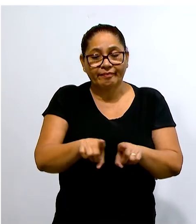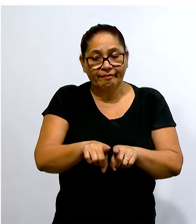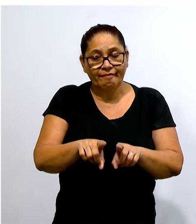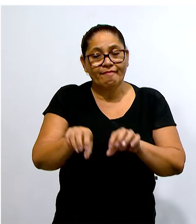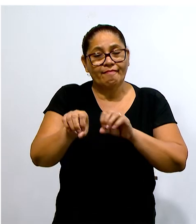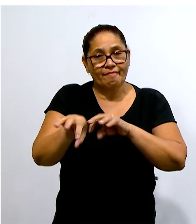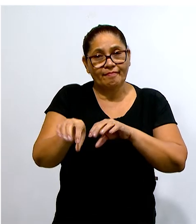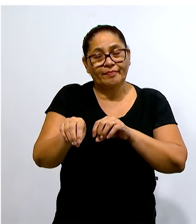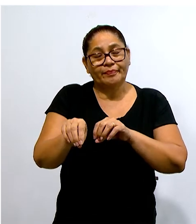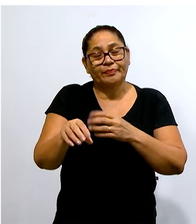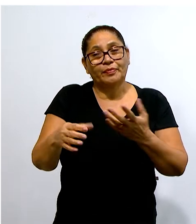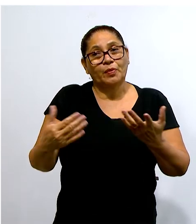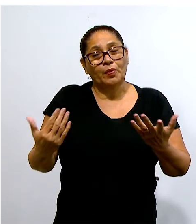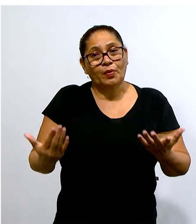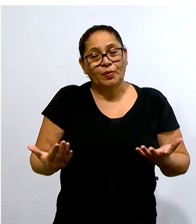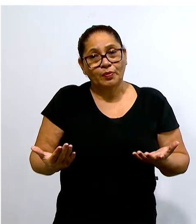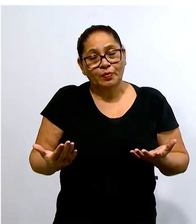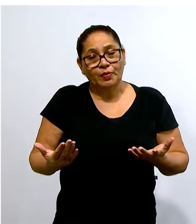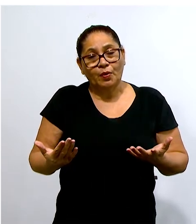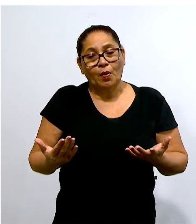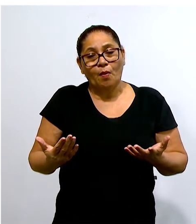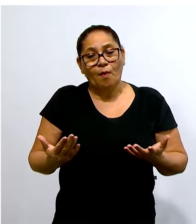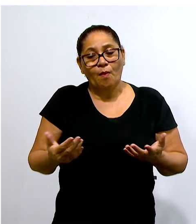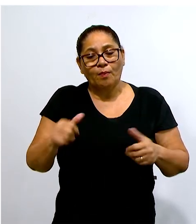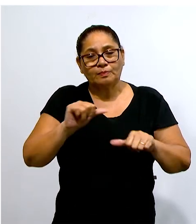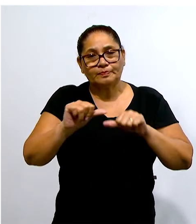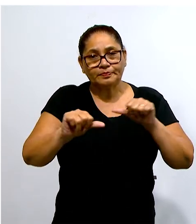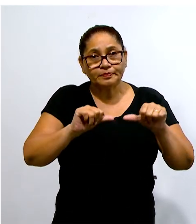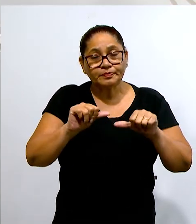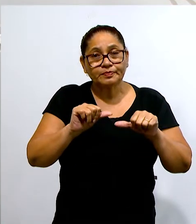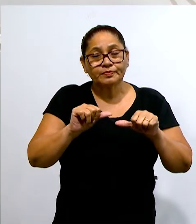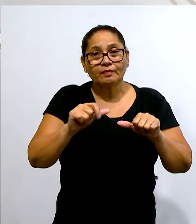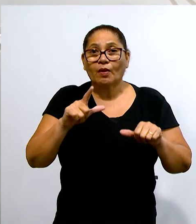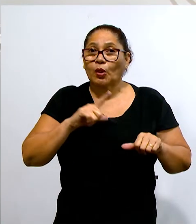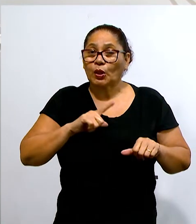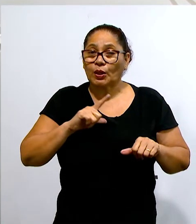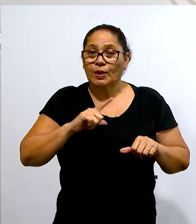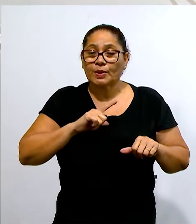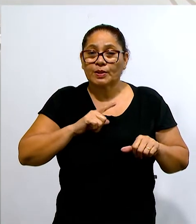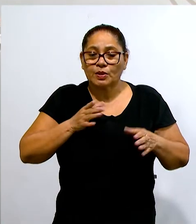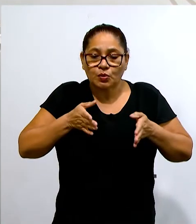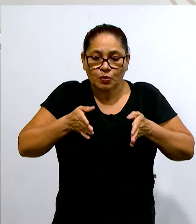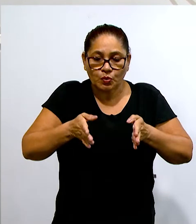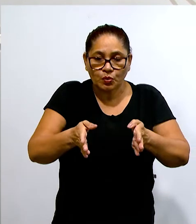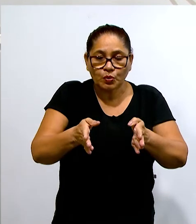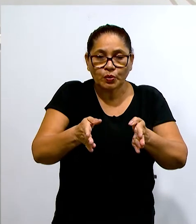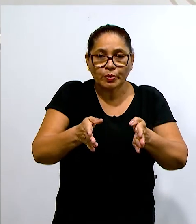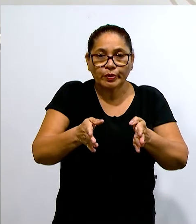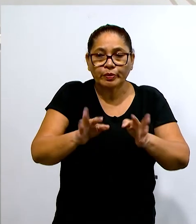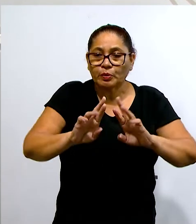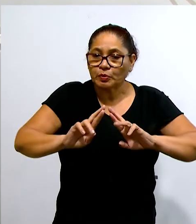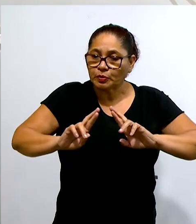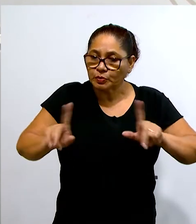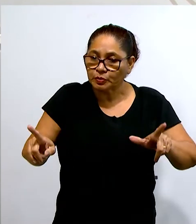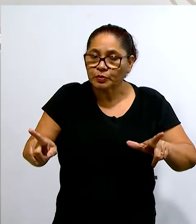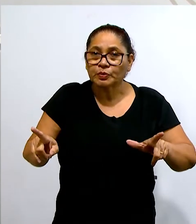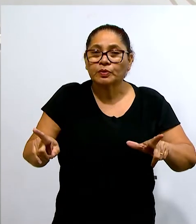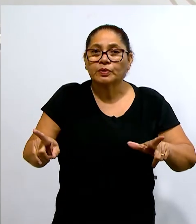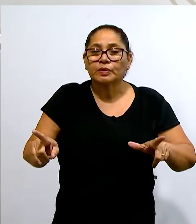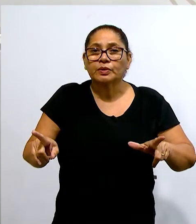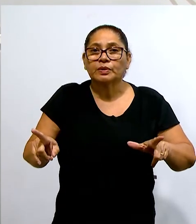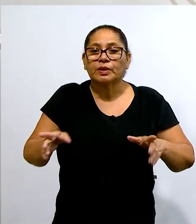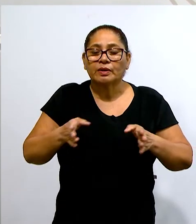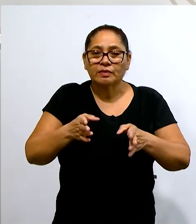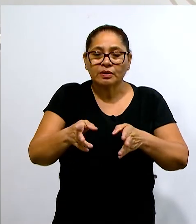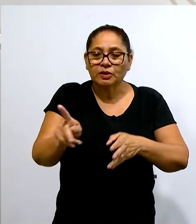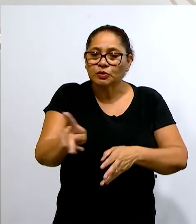Ou seja, a avaliação, ela tem um caminho duplo. Ela avalia o aluno e